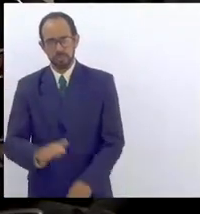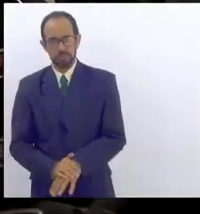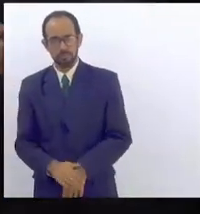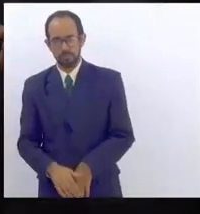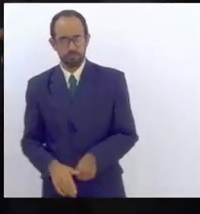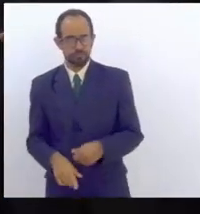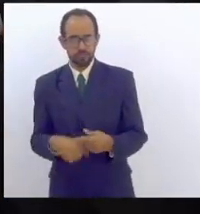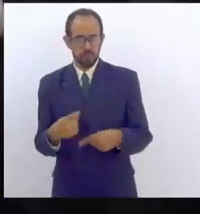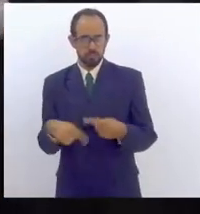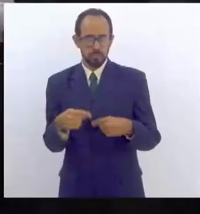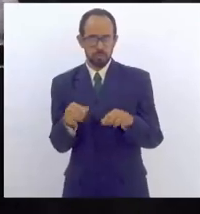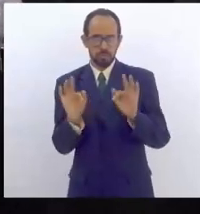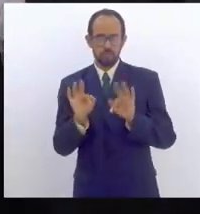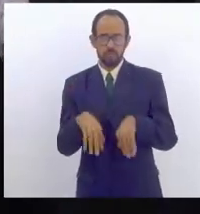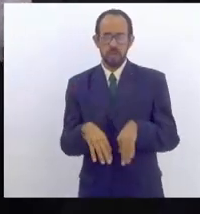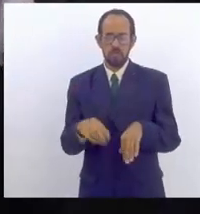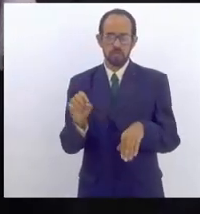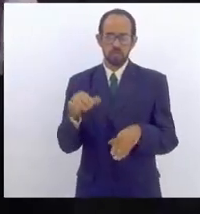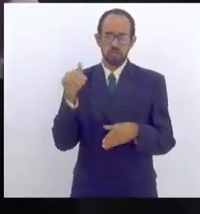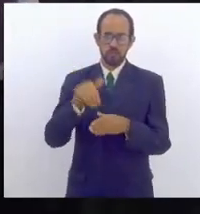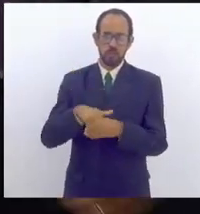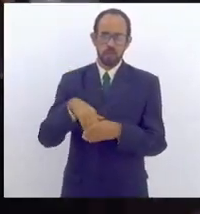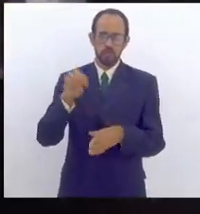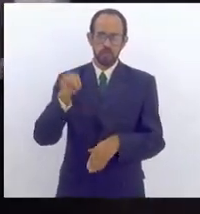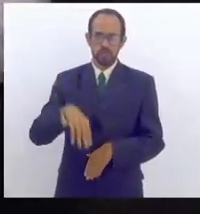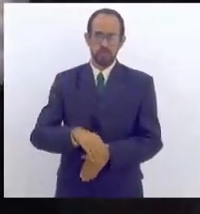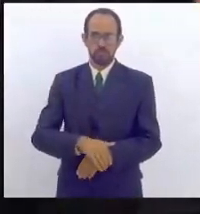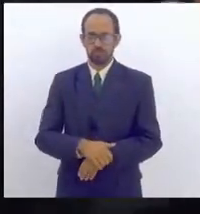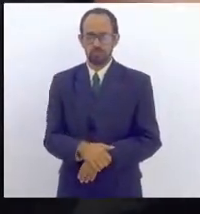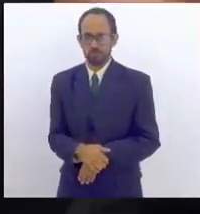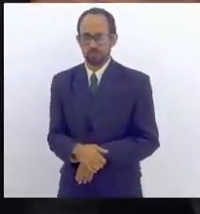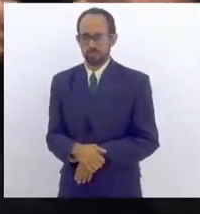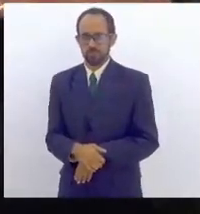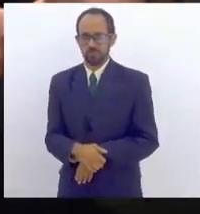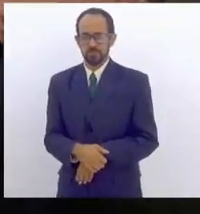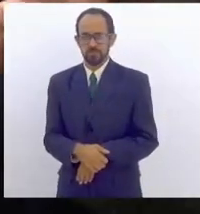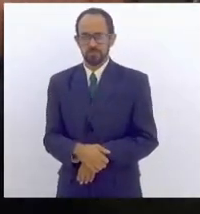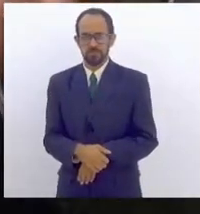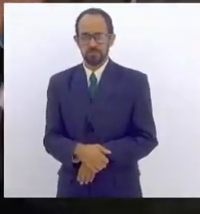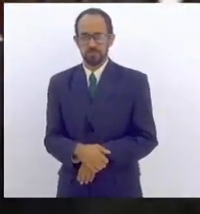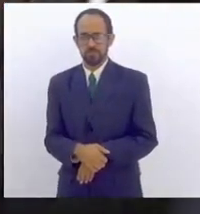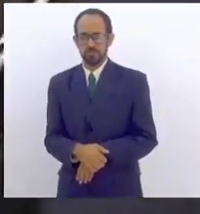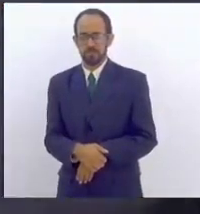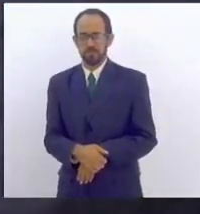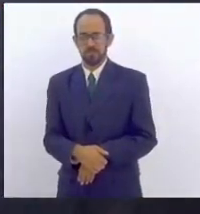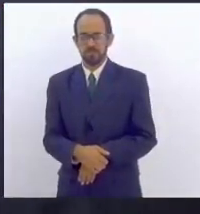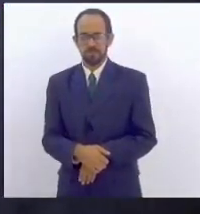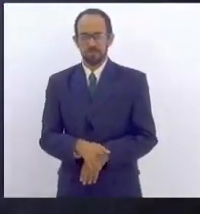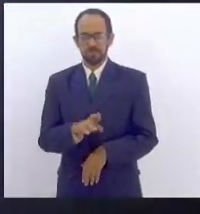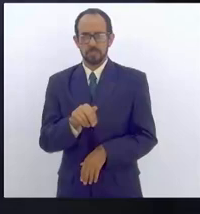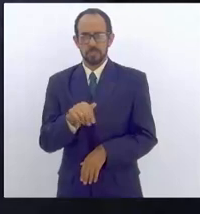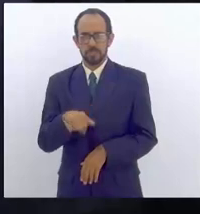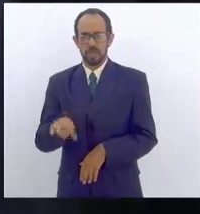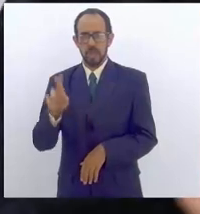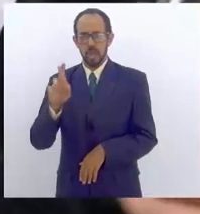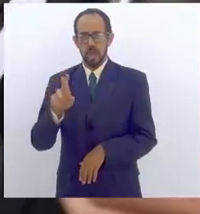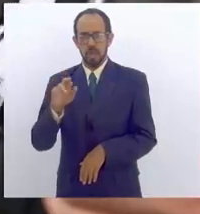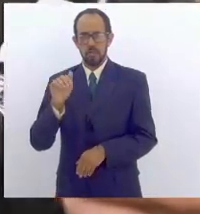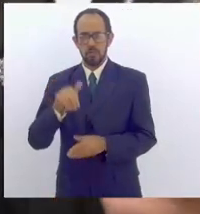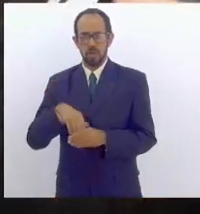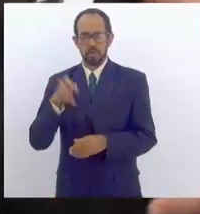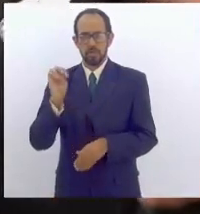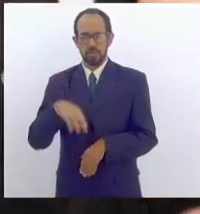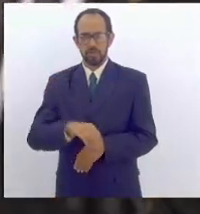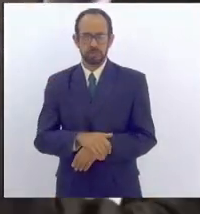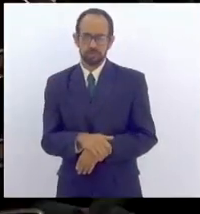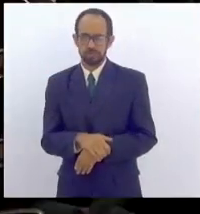eu vou falar, eu vou só declarar o voto, meu voto é sim. Deputado Rodrigo Bacelar vota sim.